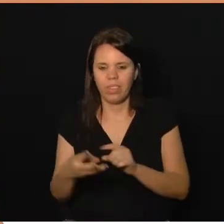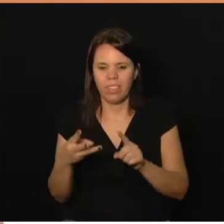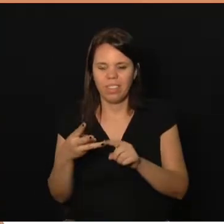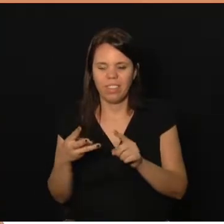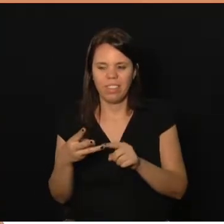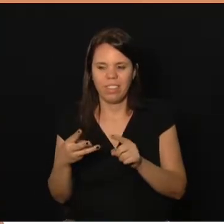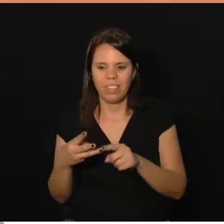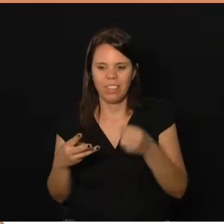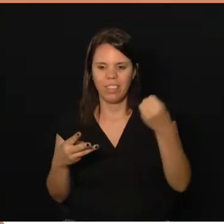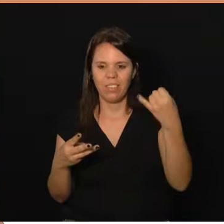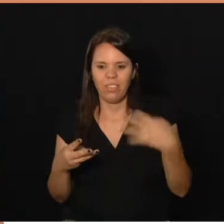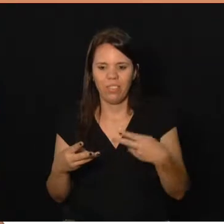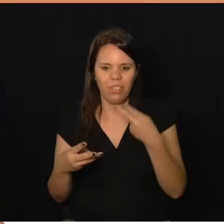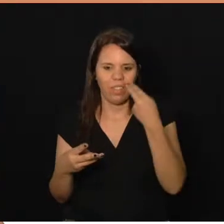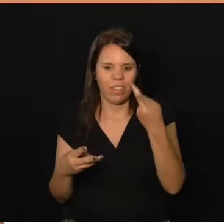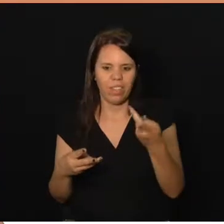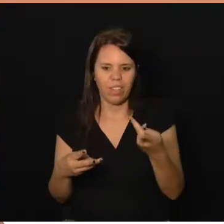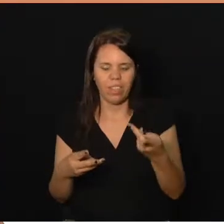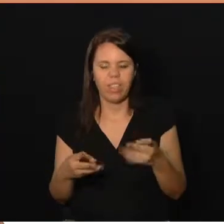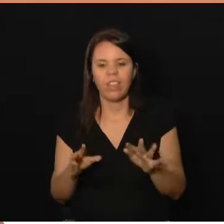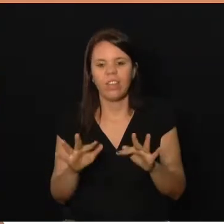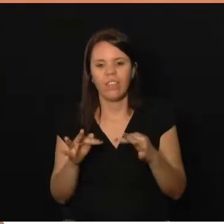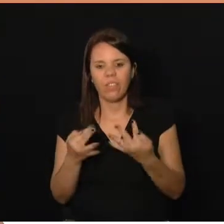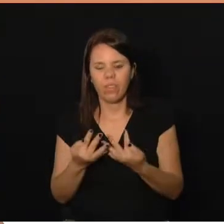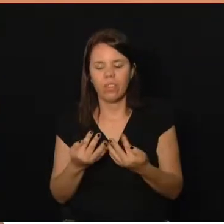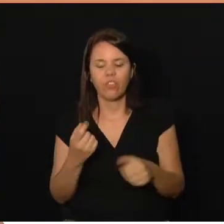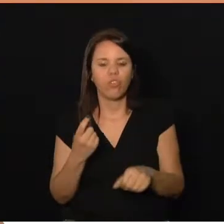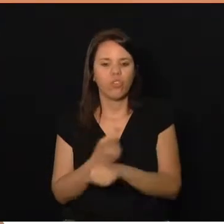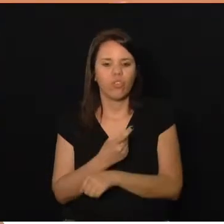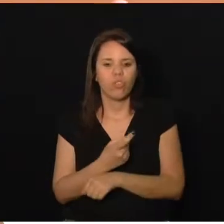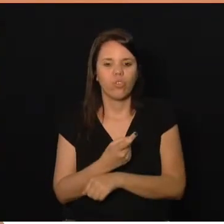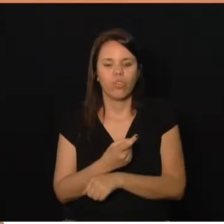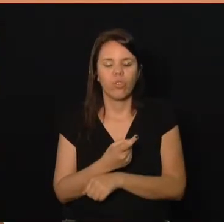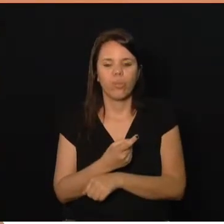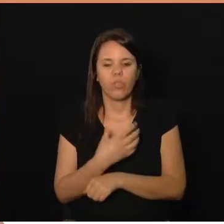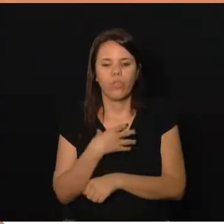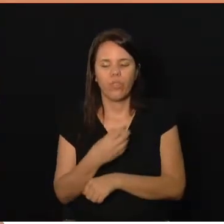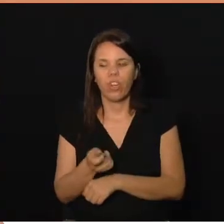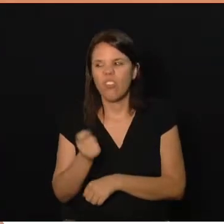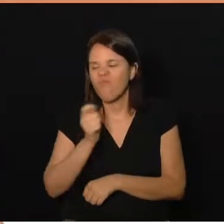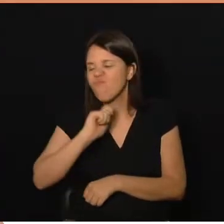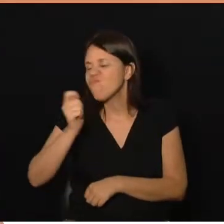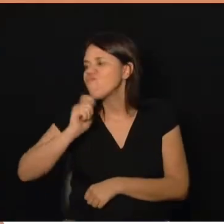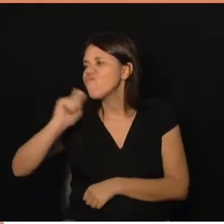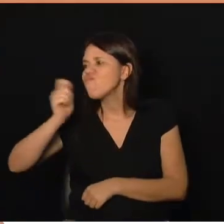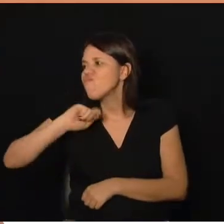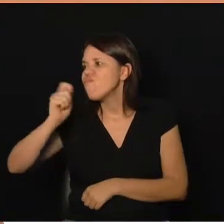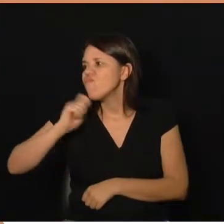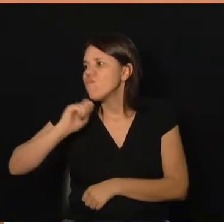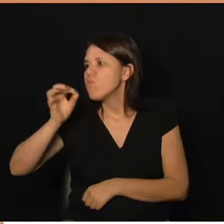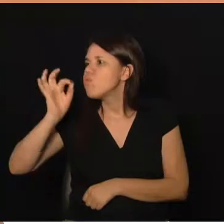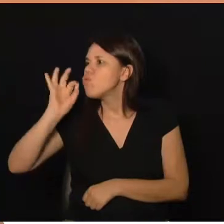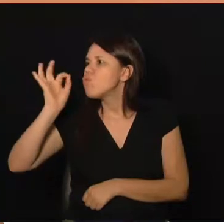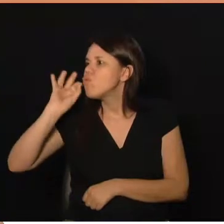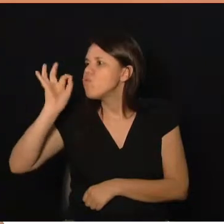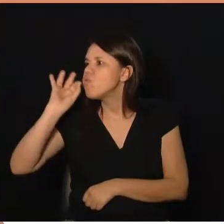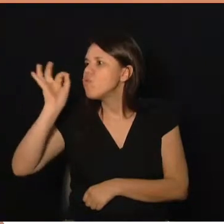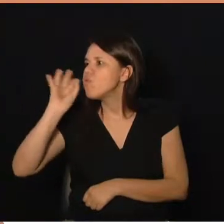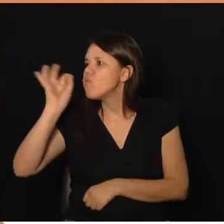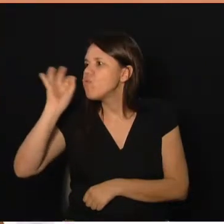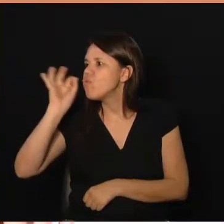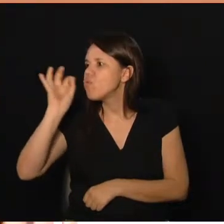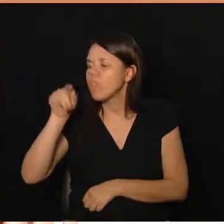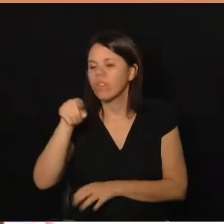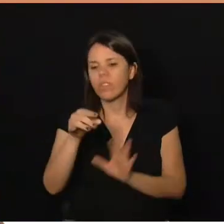acabei falando. Então, pais que descobrem que o filho está fumando maconha, né? O que você sugere para esses pais